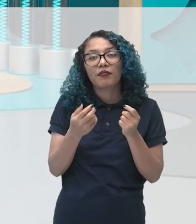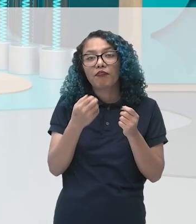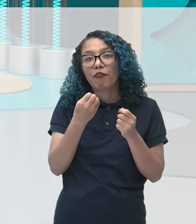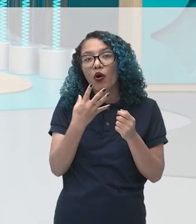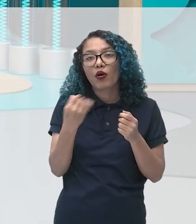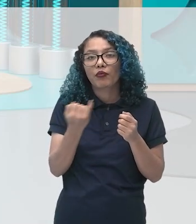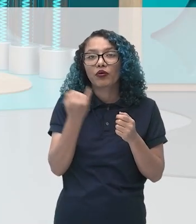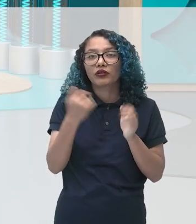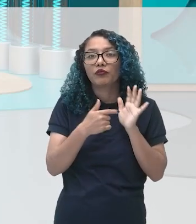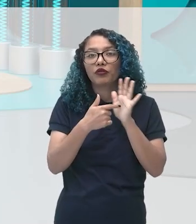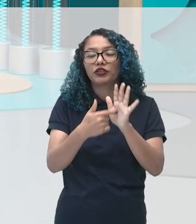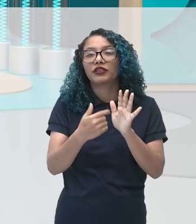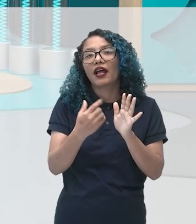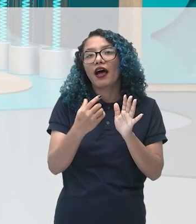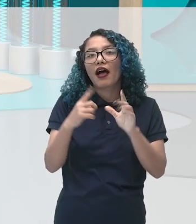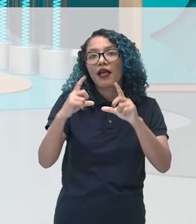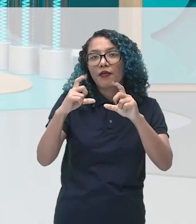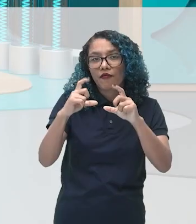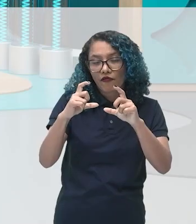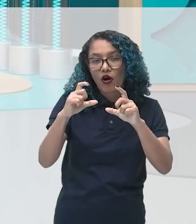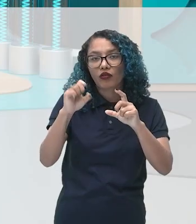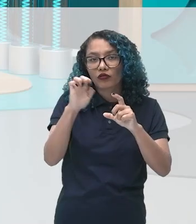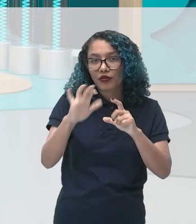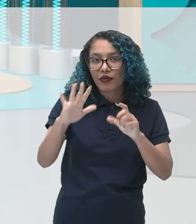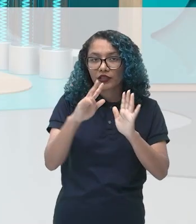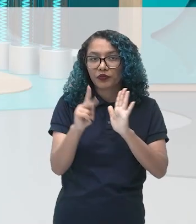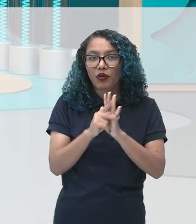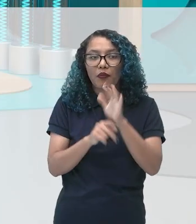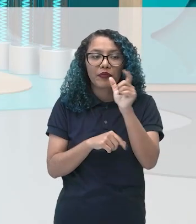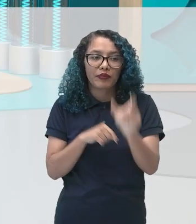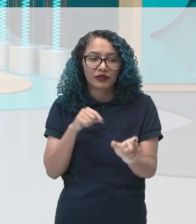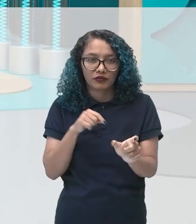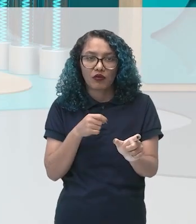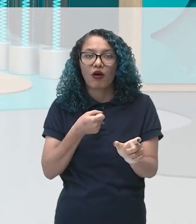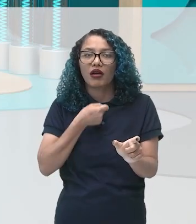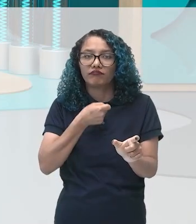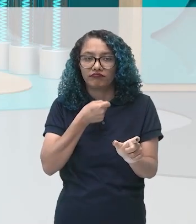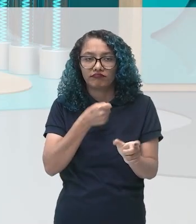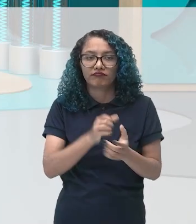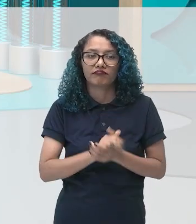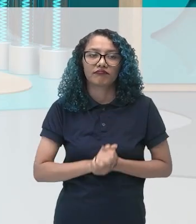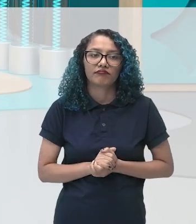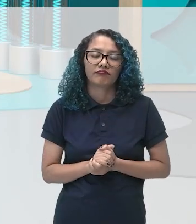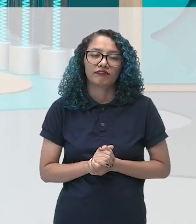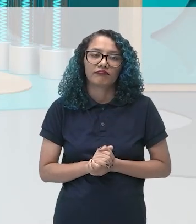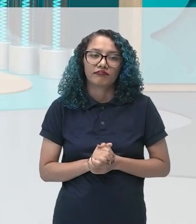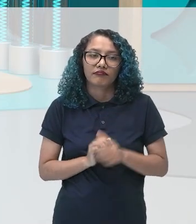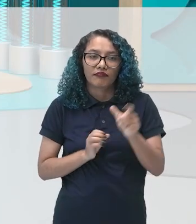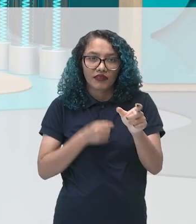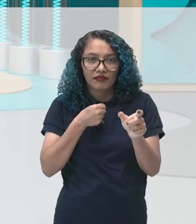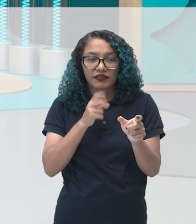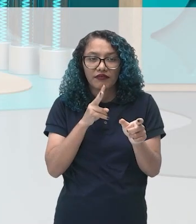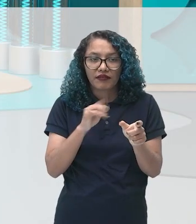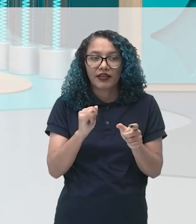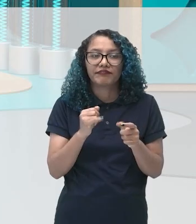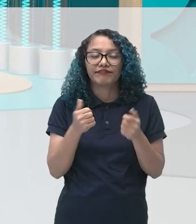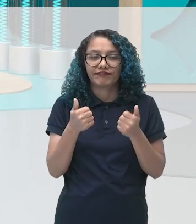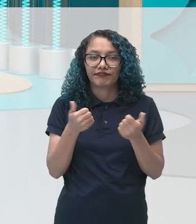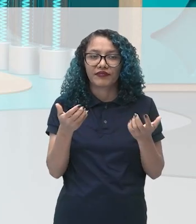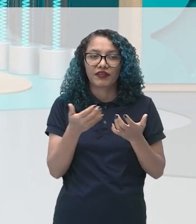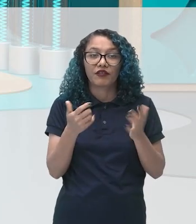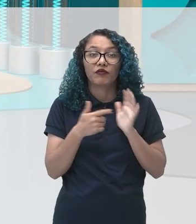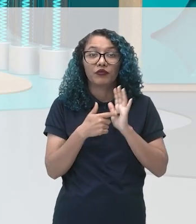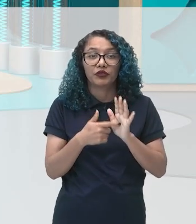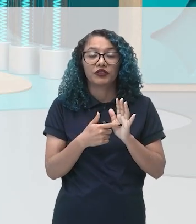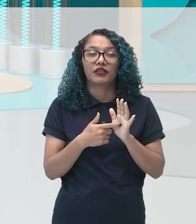daquela pessoa. Tudo bem assim? Então, indo adiante, agora eu vou mostrar o planejamento que eu